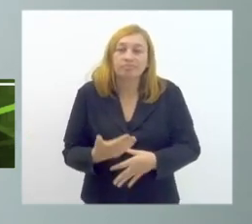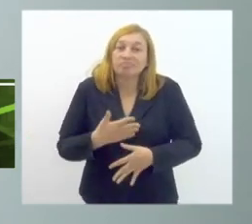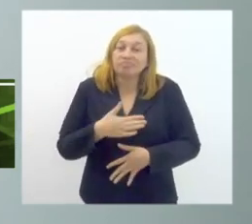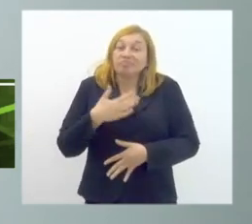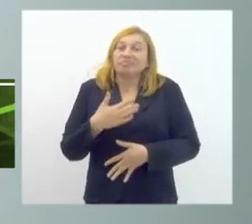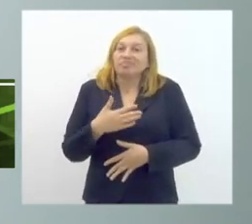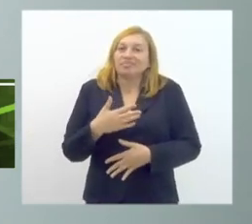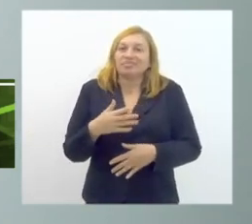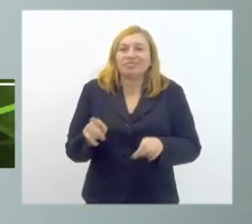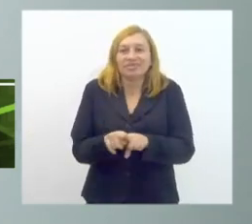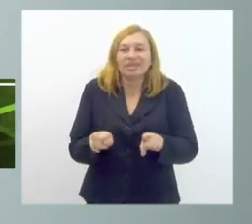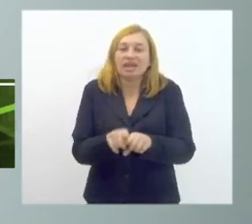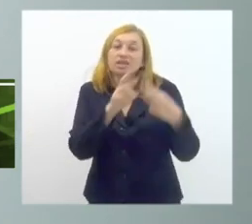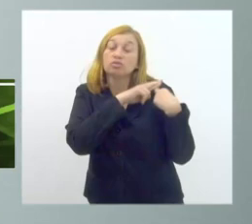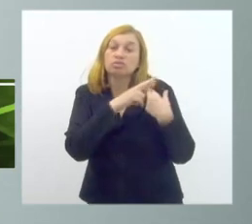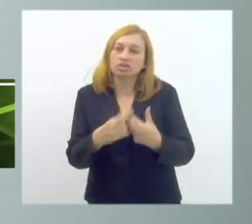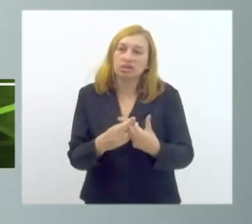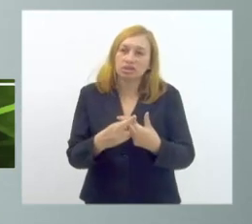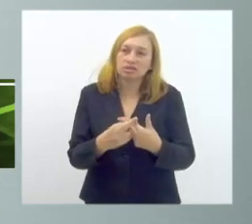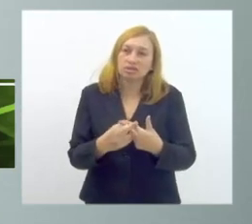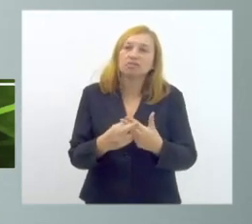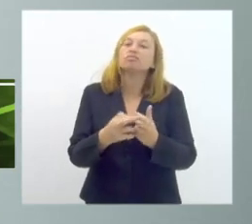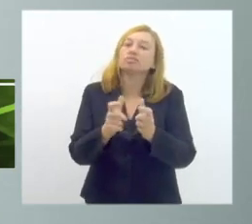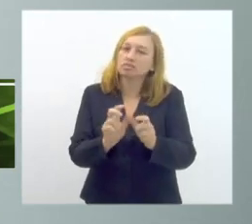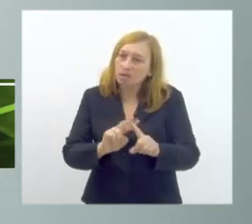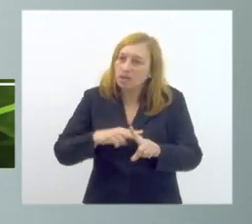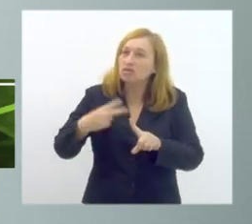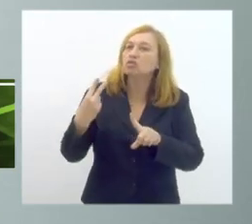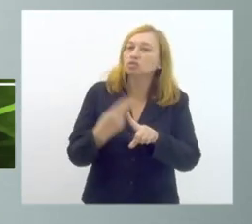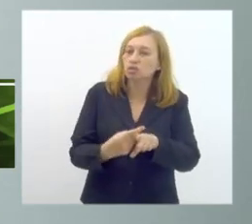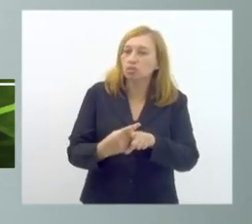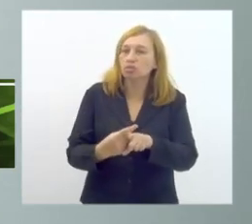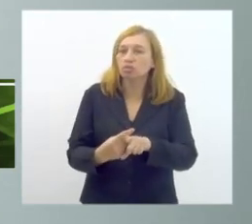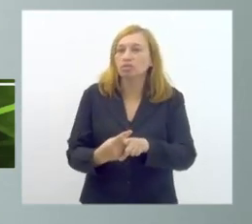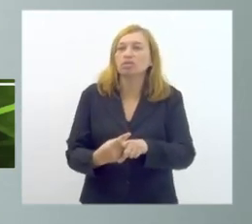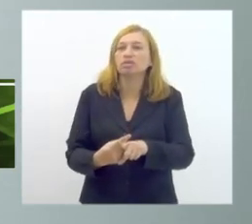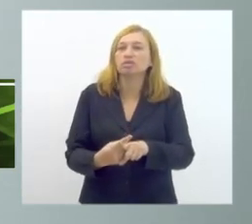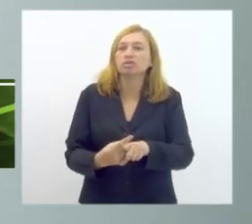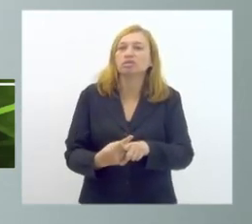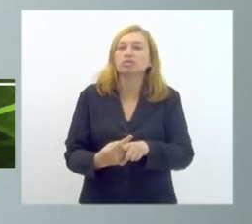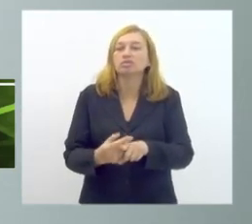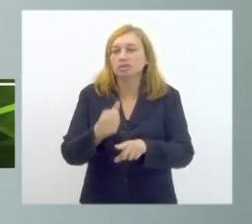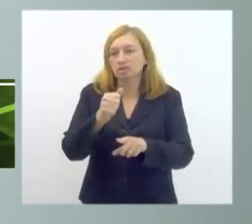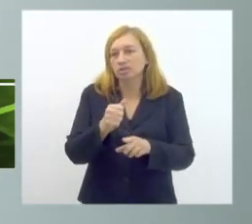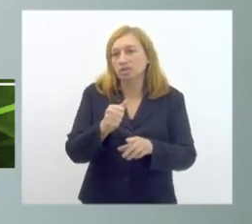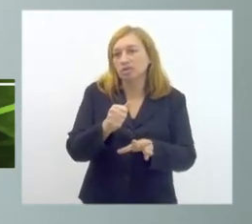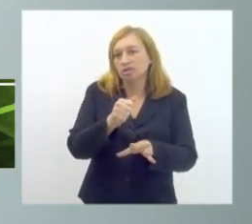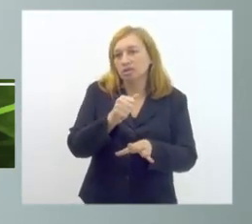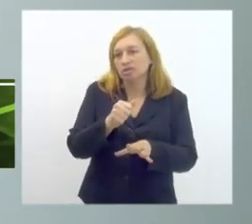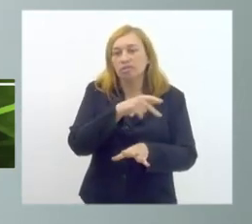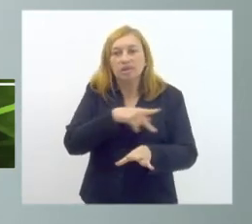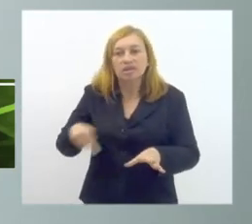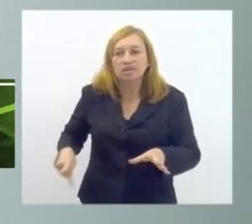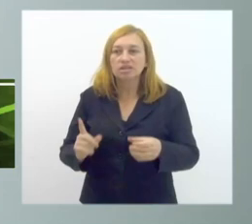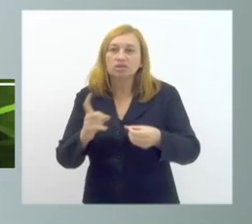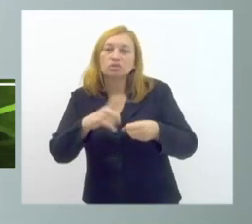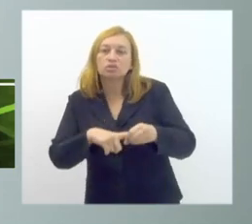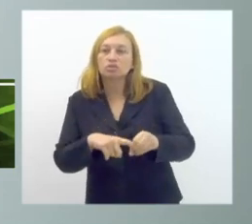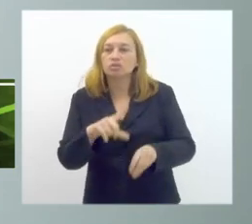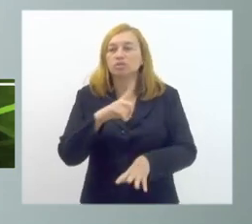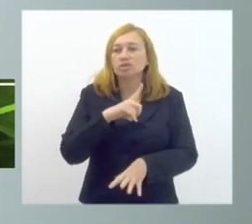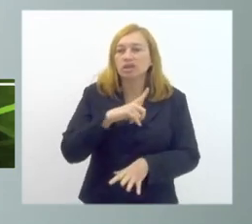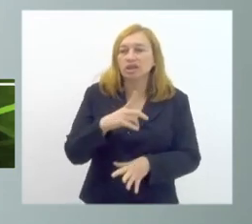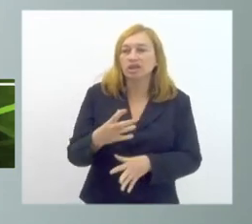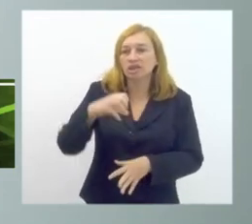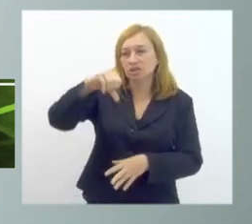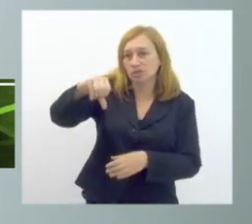também, porque a responsabilidade se torna ainda muito maior quando a gente está na presidência de um consórcio, principalmente quando temos, no meu caso,